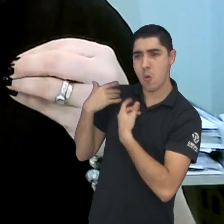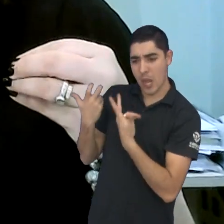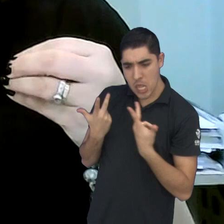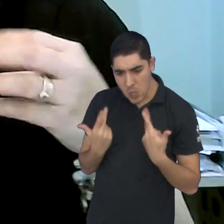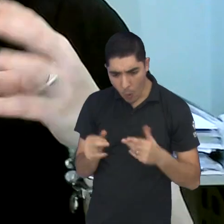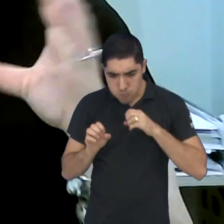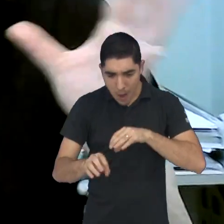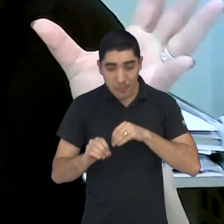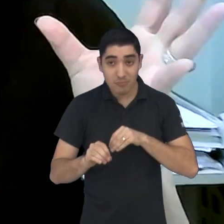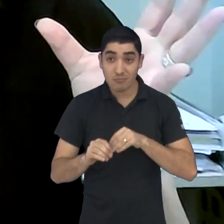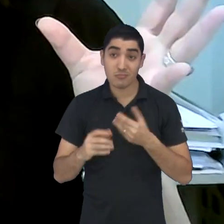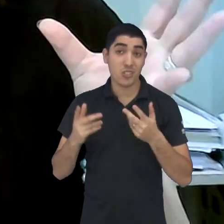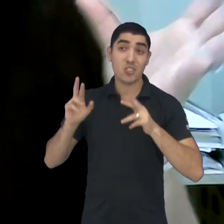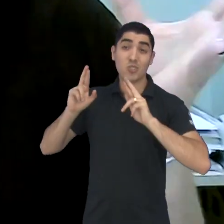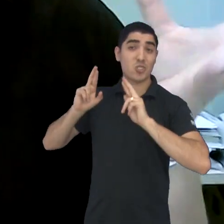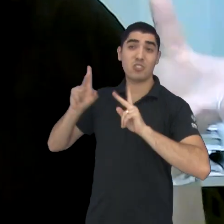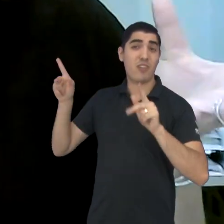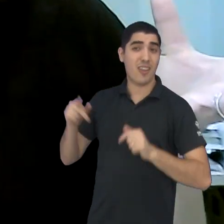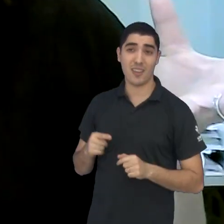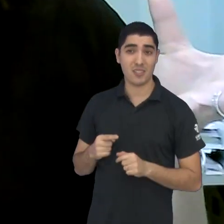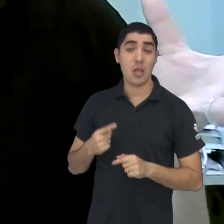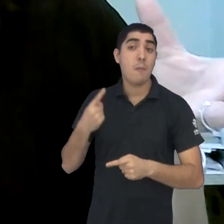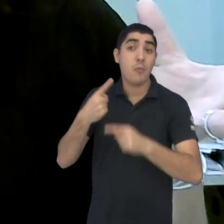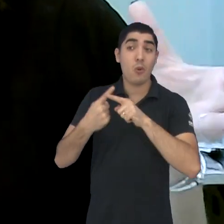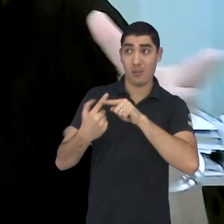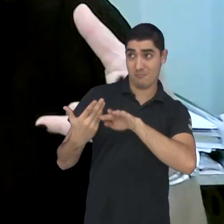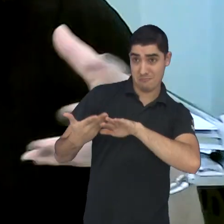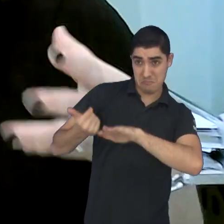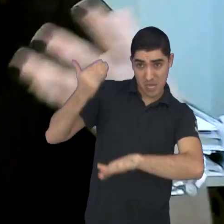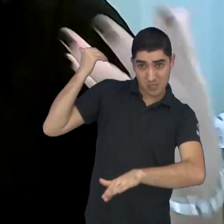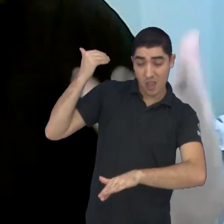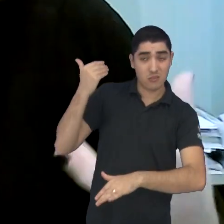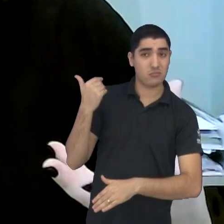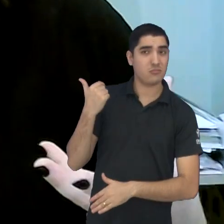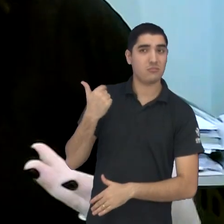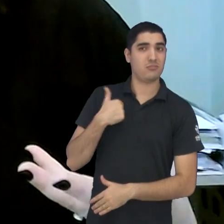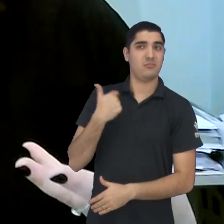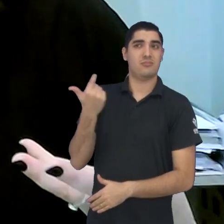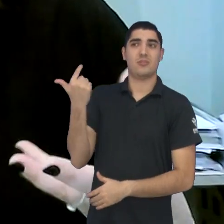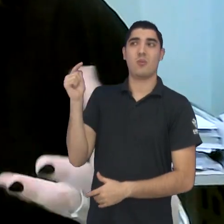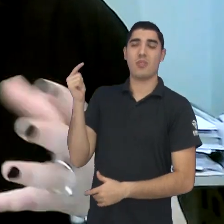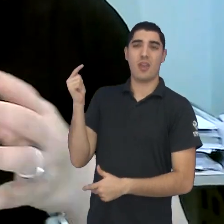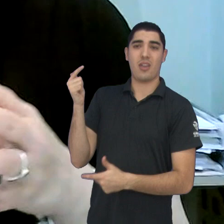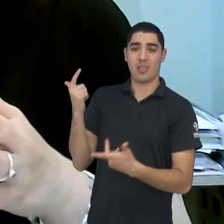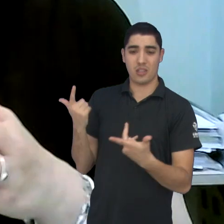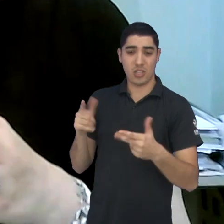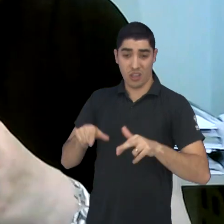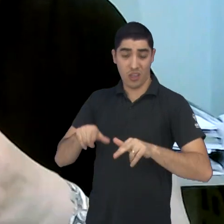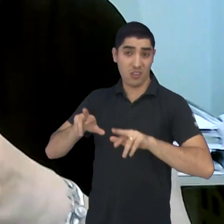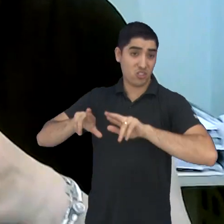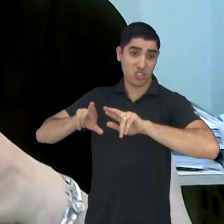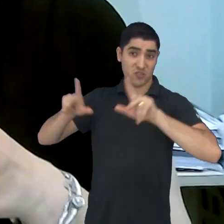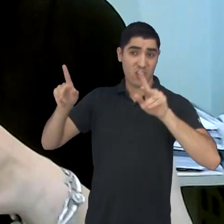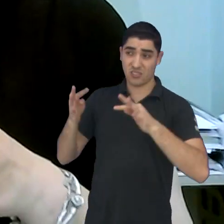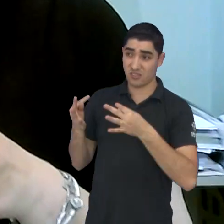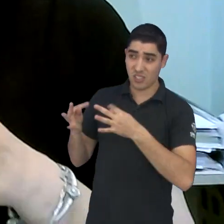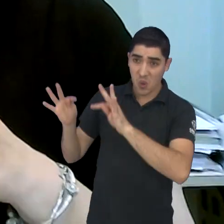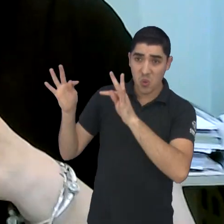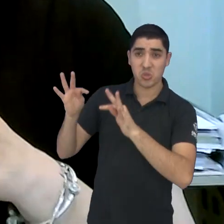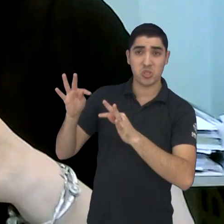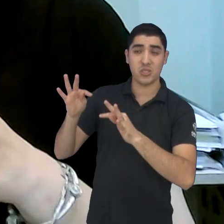for lembrar, não tinha isso, eu não vivia, né, esse mundo que eles vivem hoje. Então, eu acho